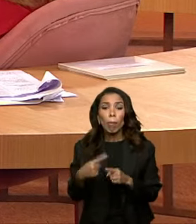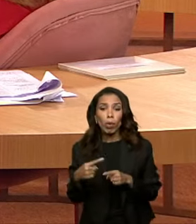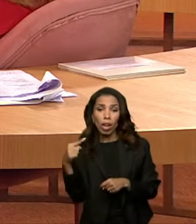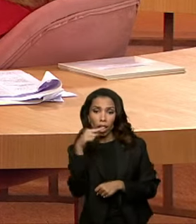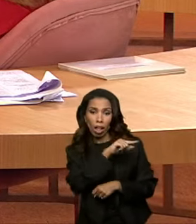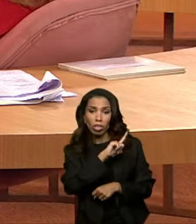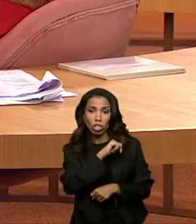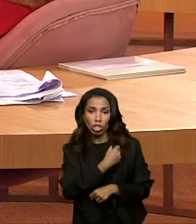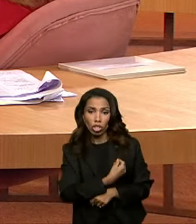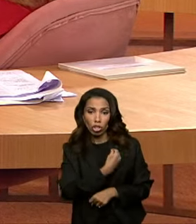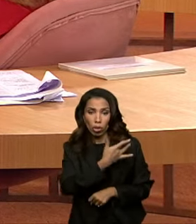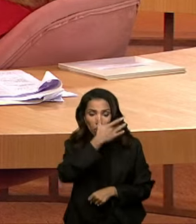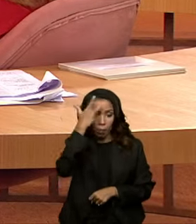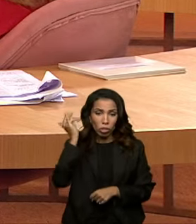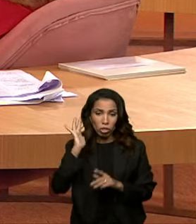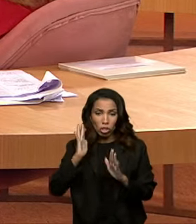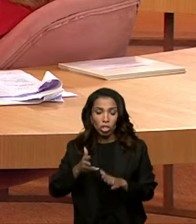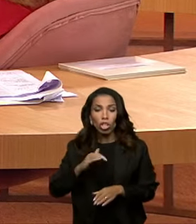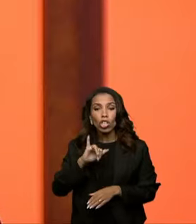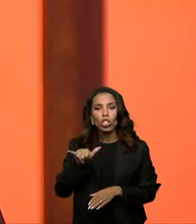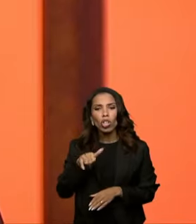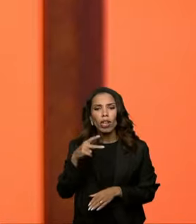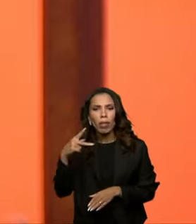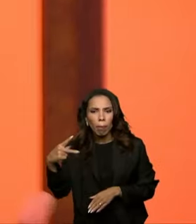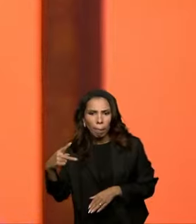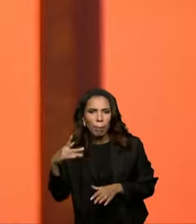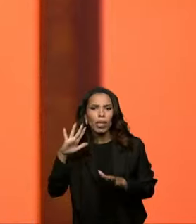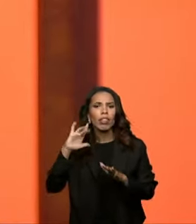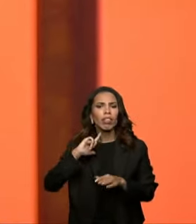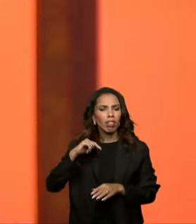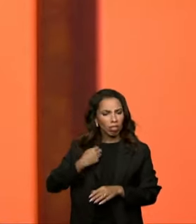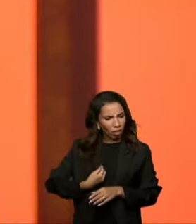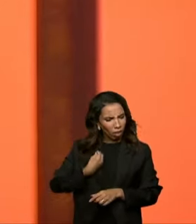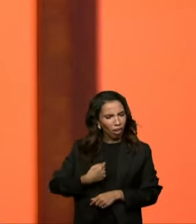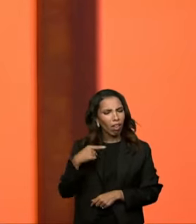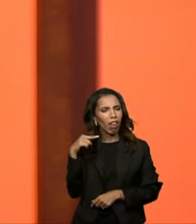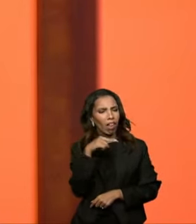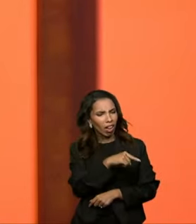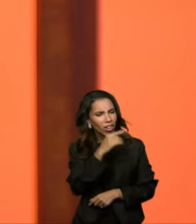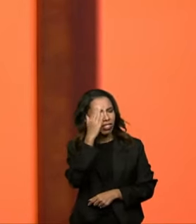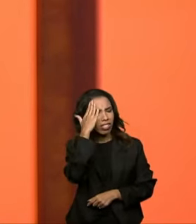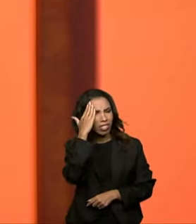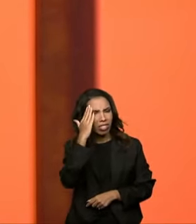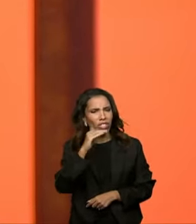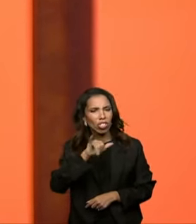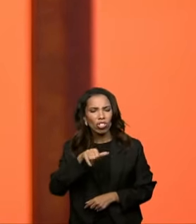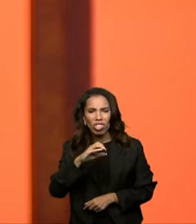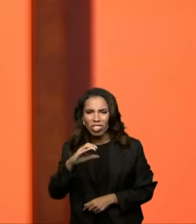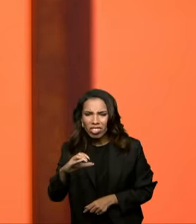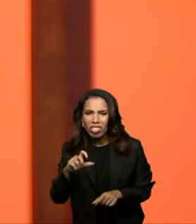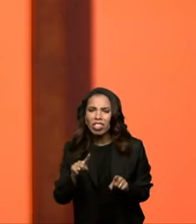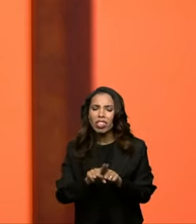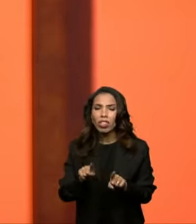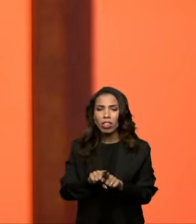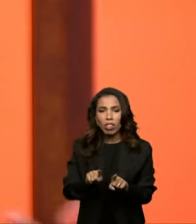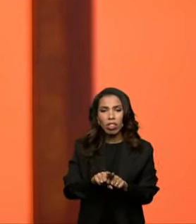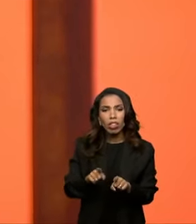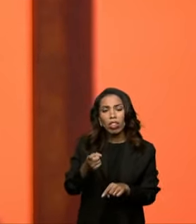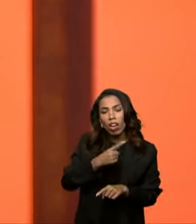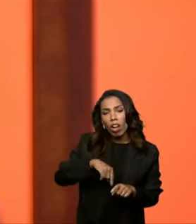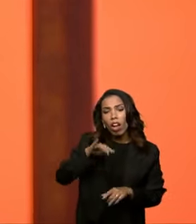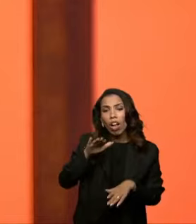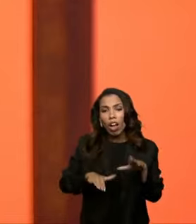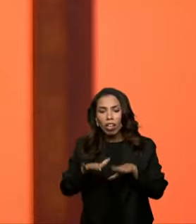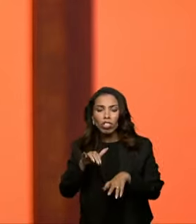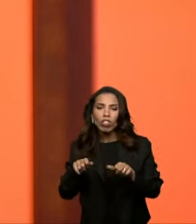Tem o JP, tem uma rapaziada que faz os sambas lá, JC, rapaziada toda. E aí a gente, de vez em quando,